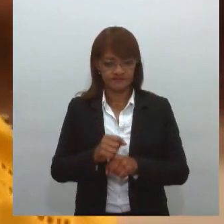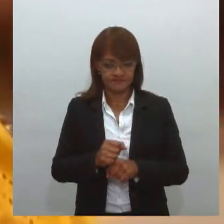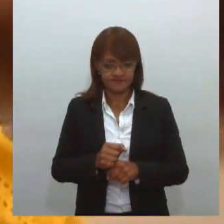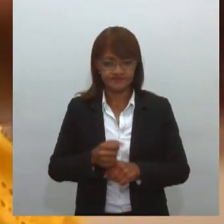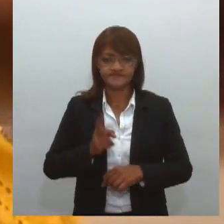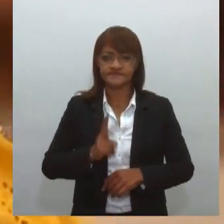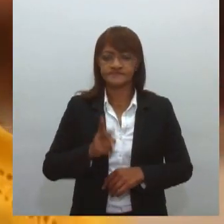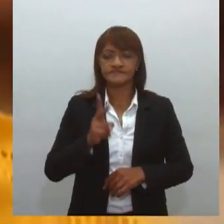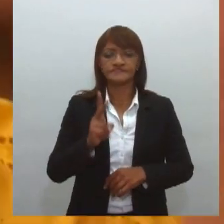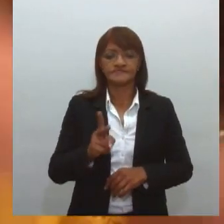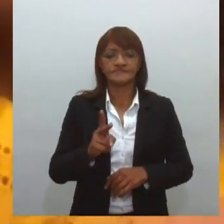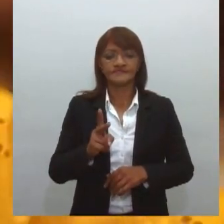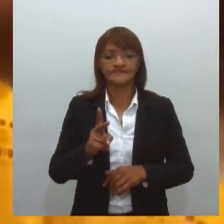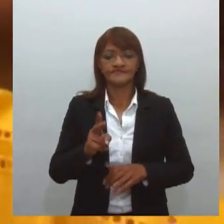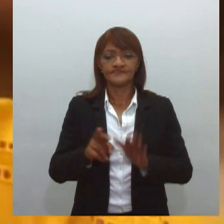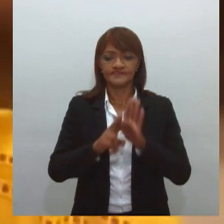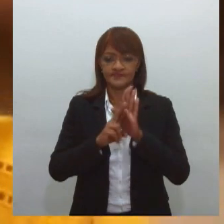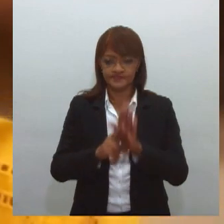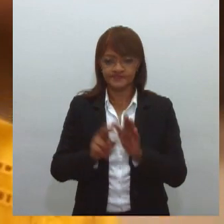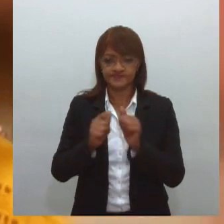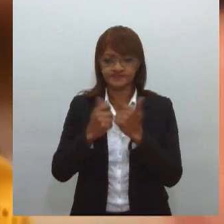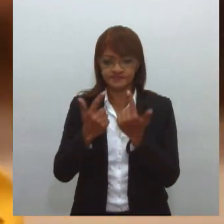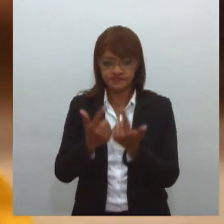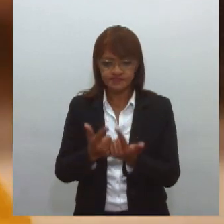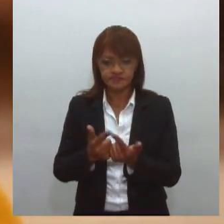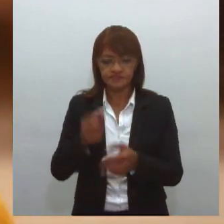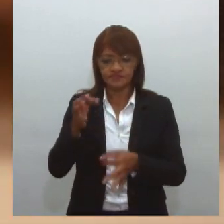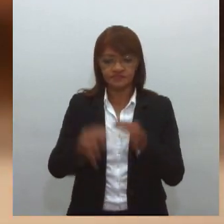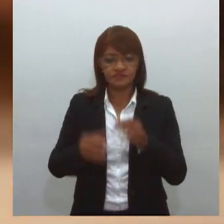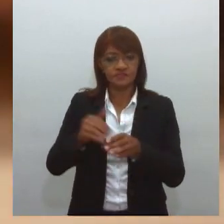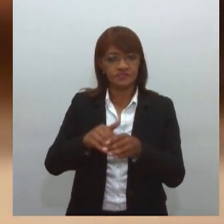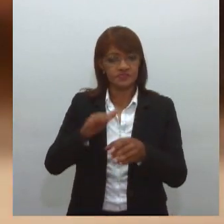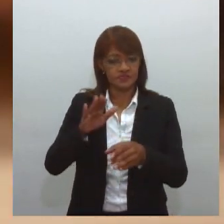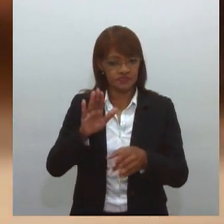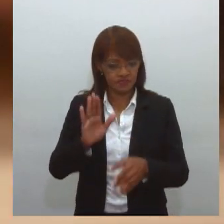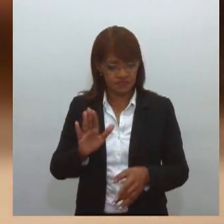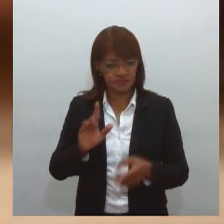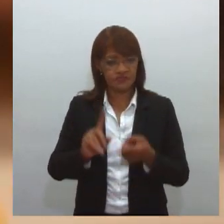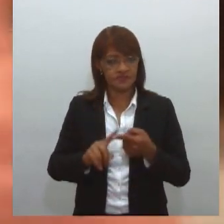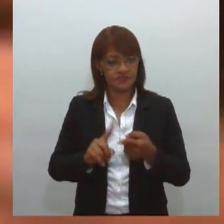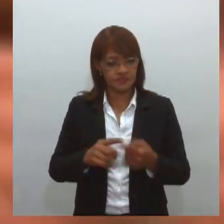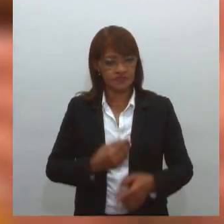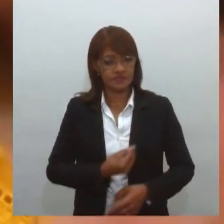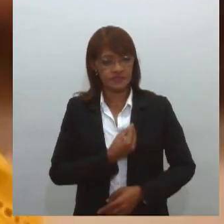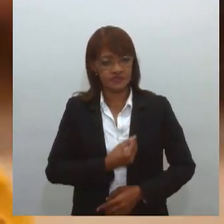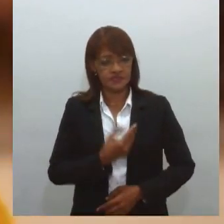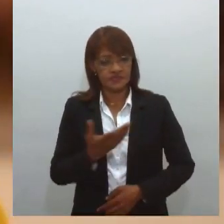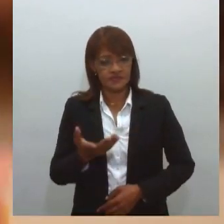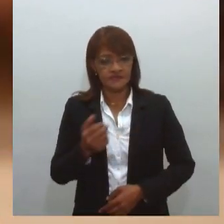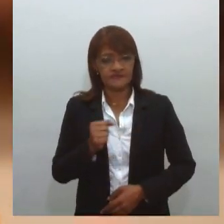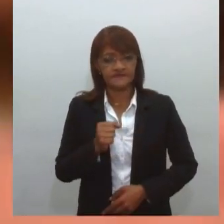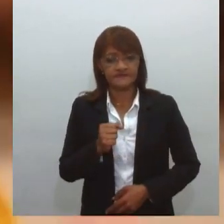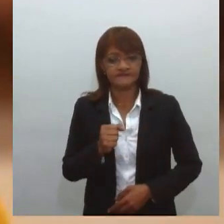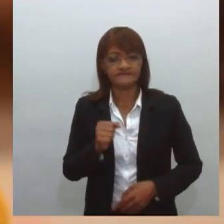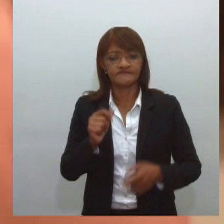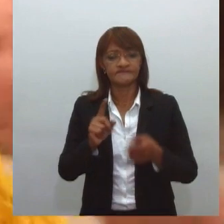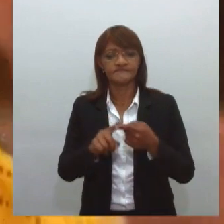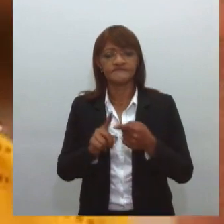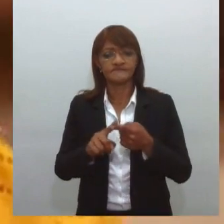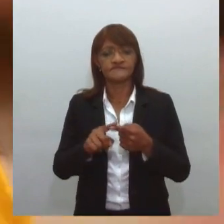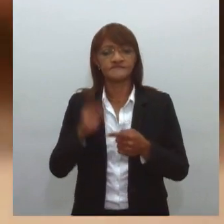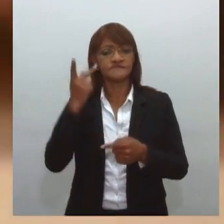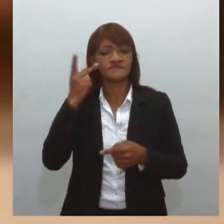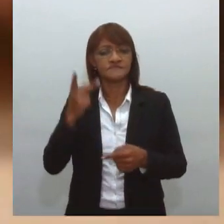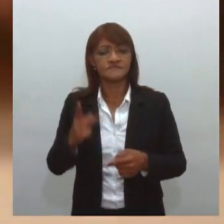do Tribunal Superior Eleitoral, a própria ministra Dilene faz parte dessa caravana, a nossa procuradora Raquel Branquinho